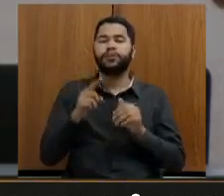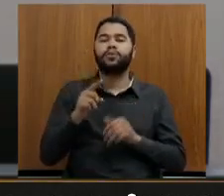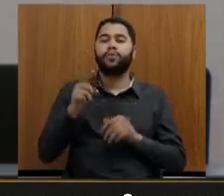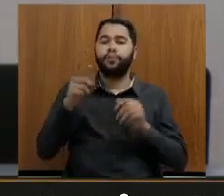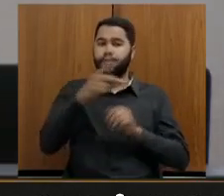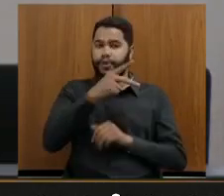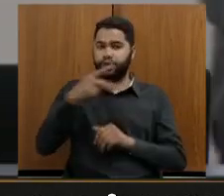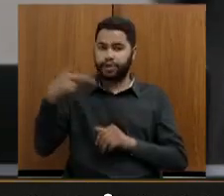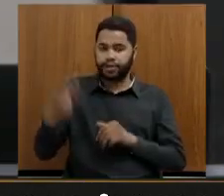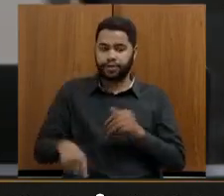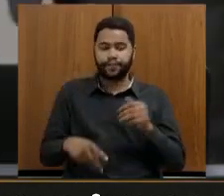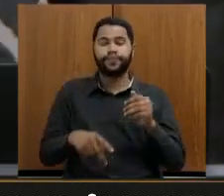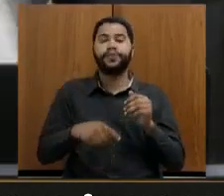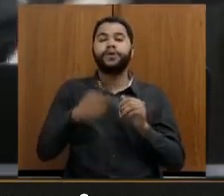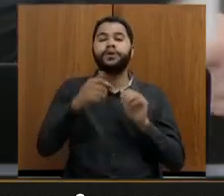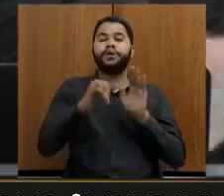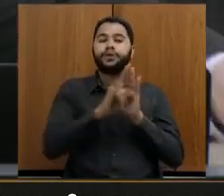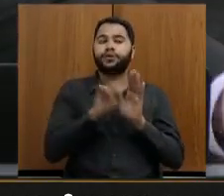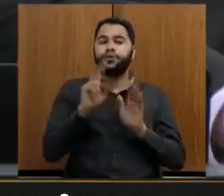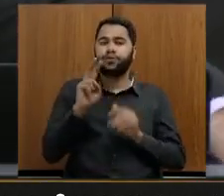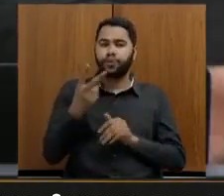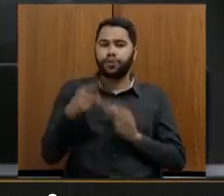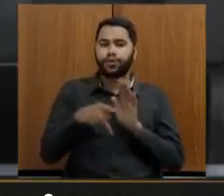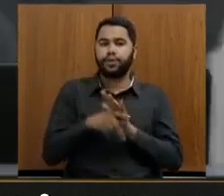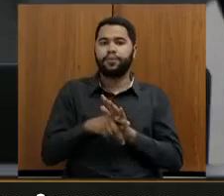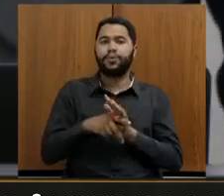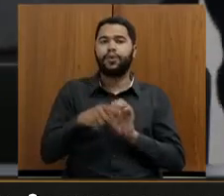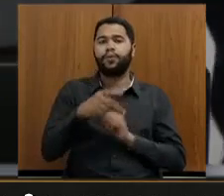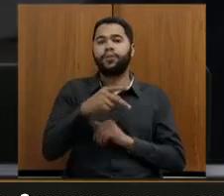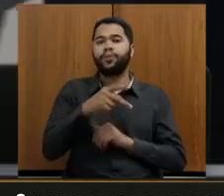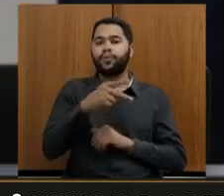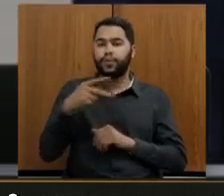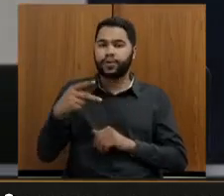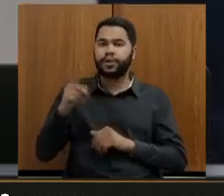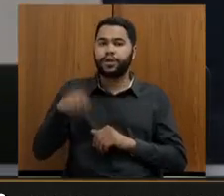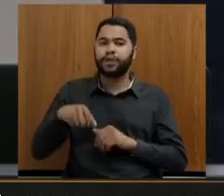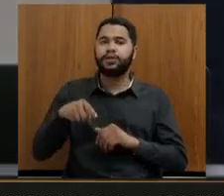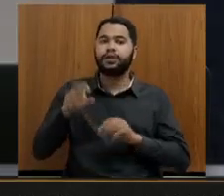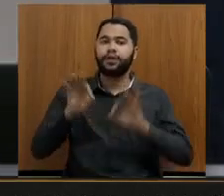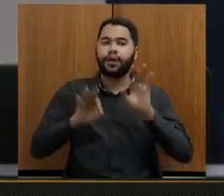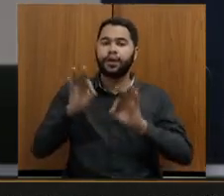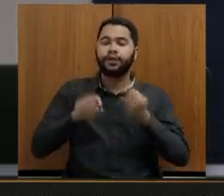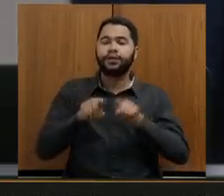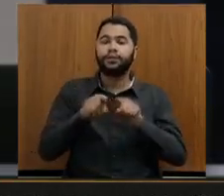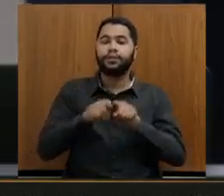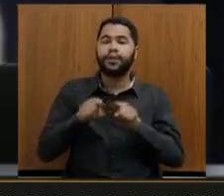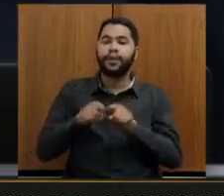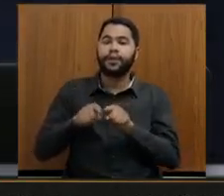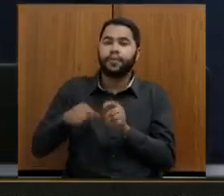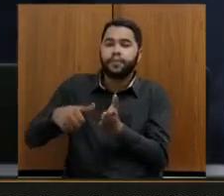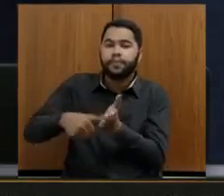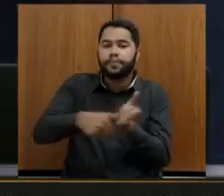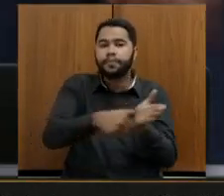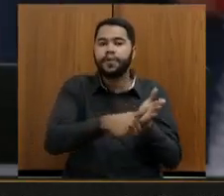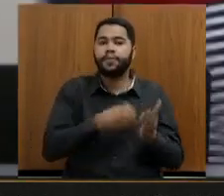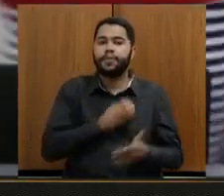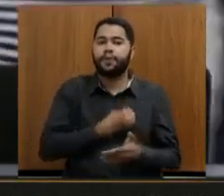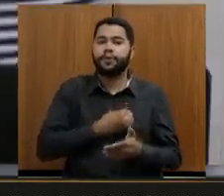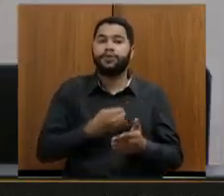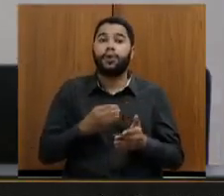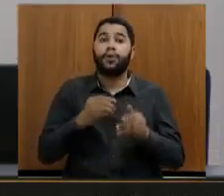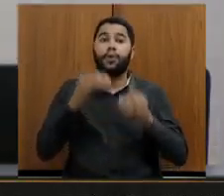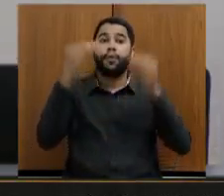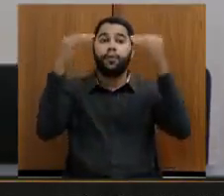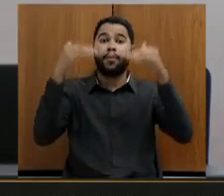dois presidentes das comissões permanentes por ordem de inscrição três membros das comissões participantes por ordem